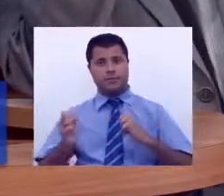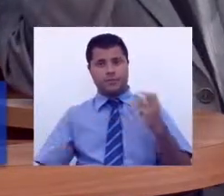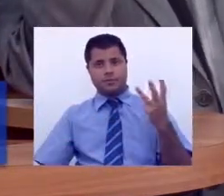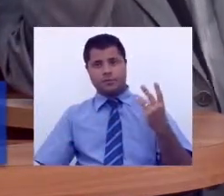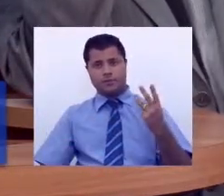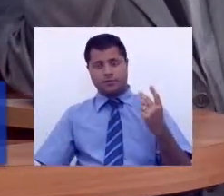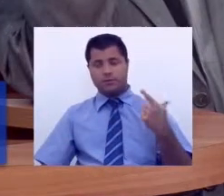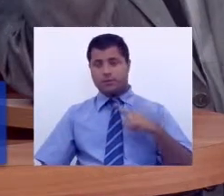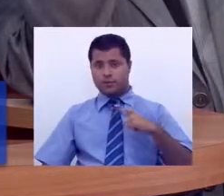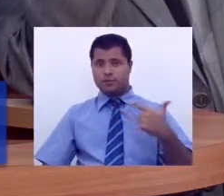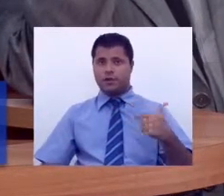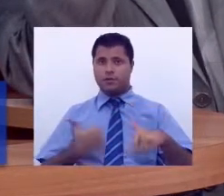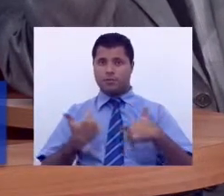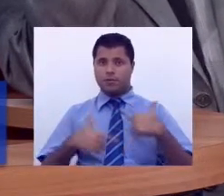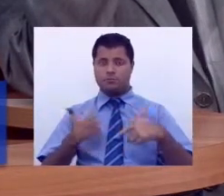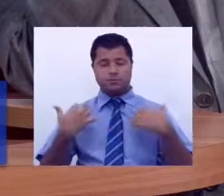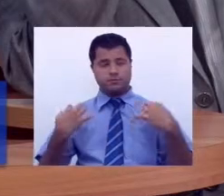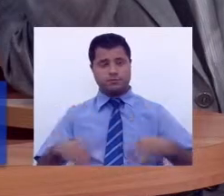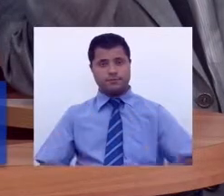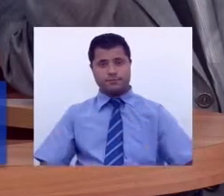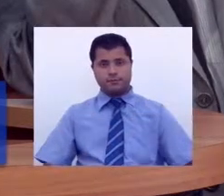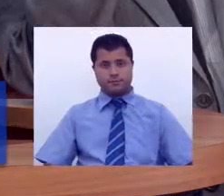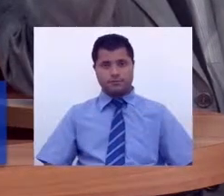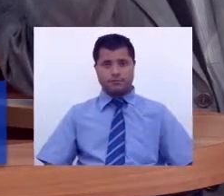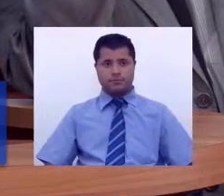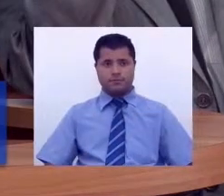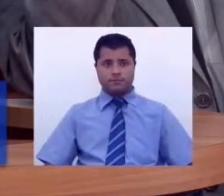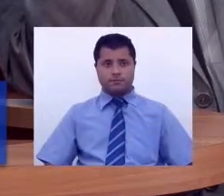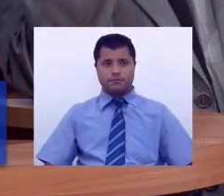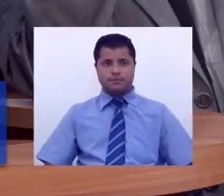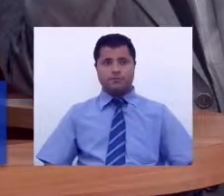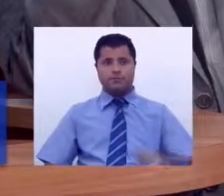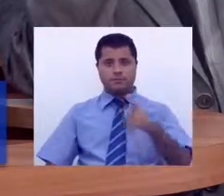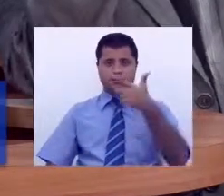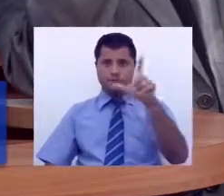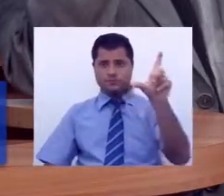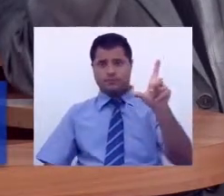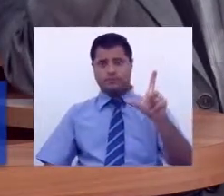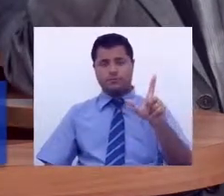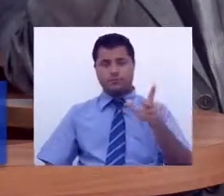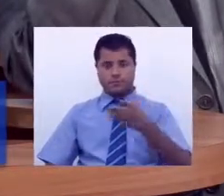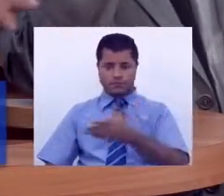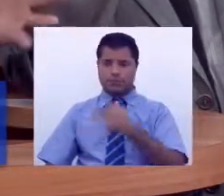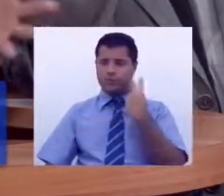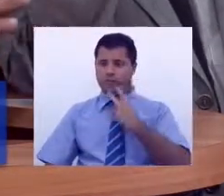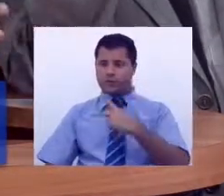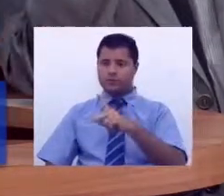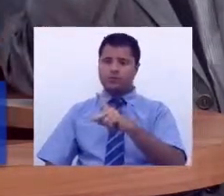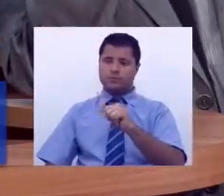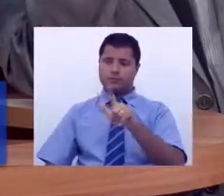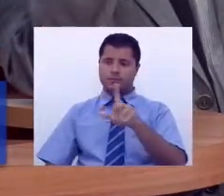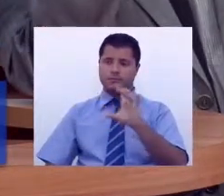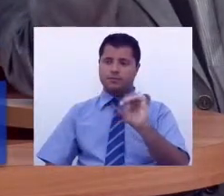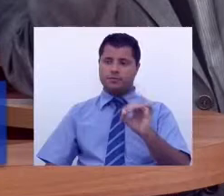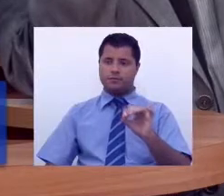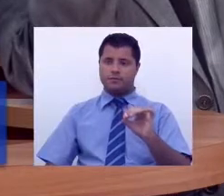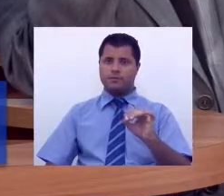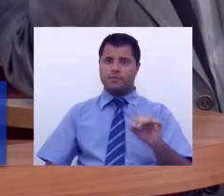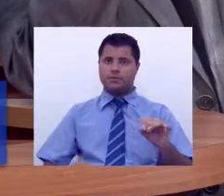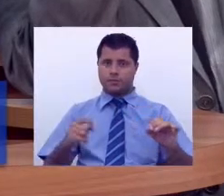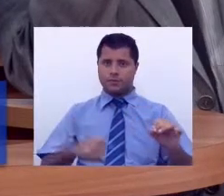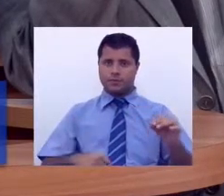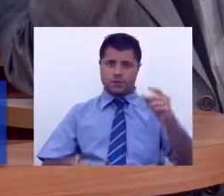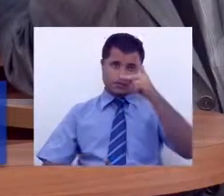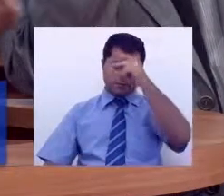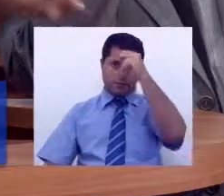estão trabalhando direitinho. Estão trabalhando direitinho. Outra coisa, vereador Paulo Sérgio, o município aqui é grande, vereador